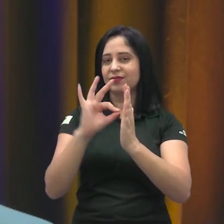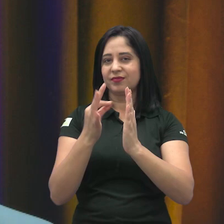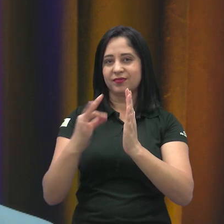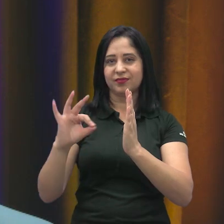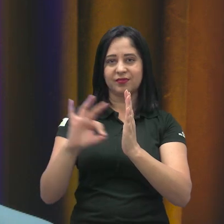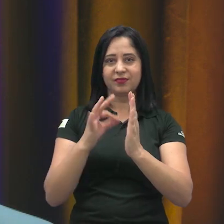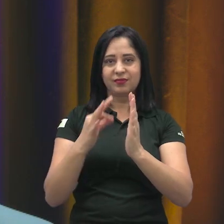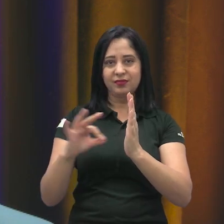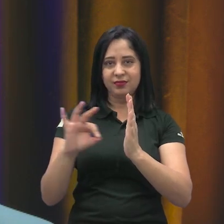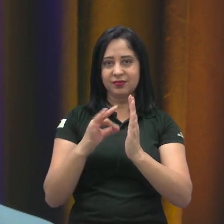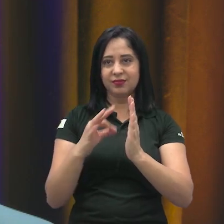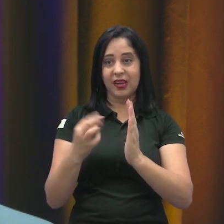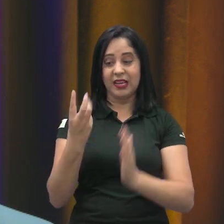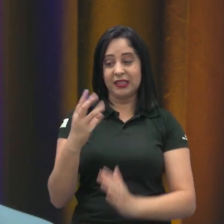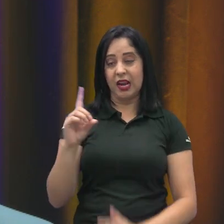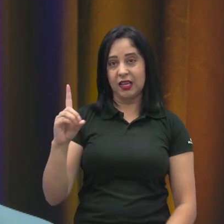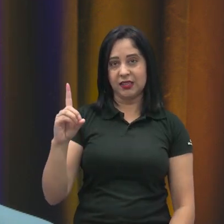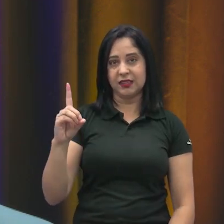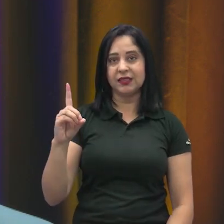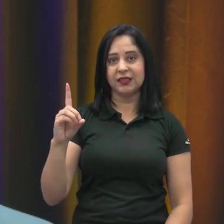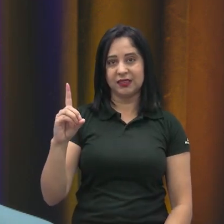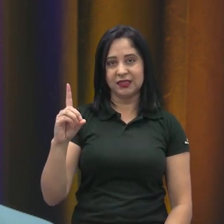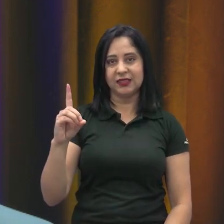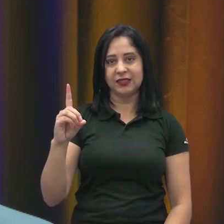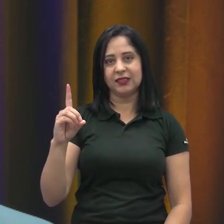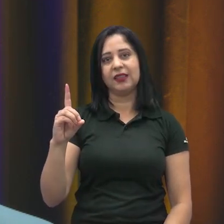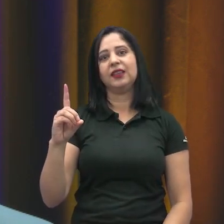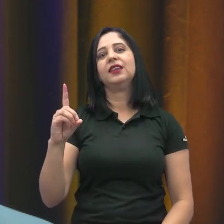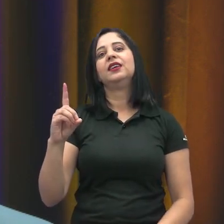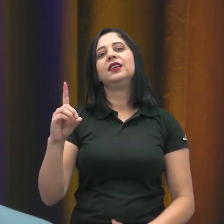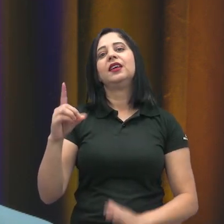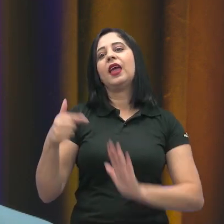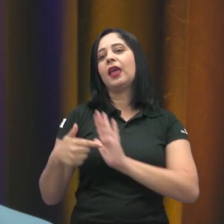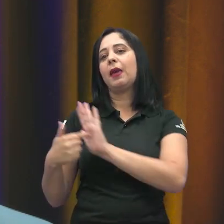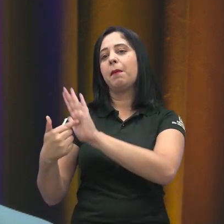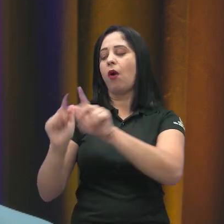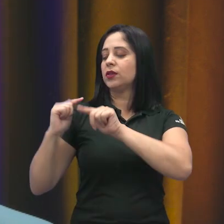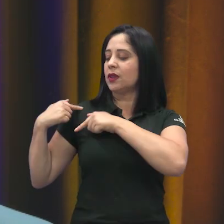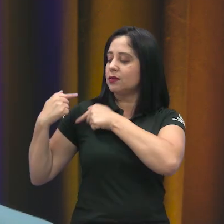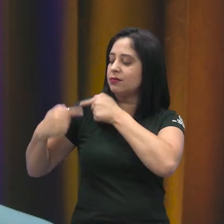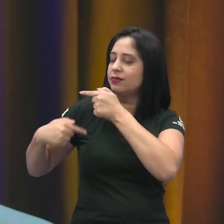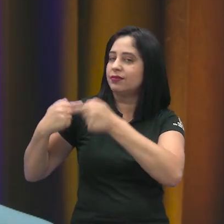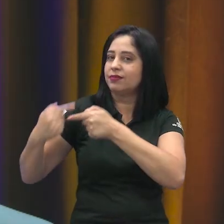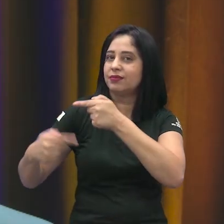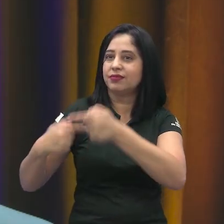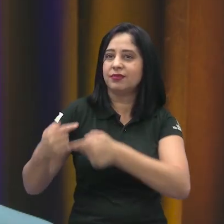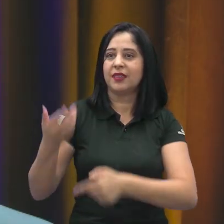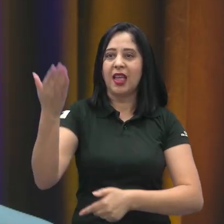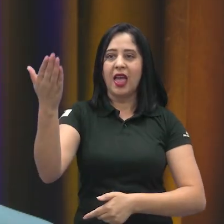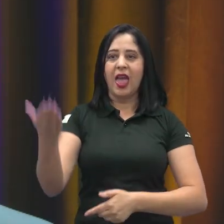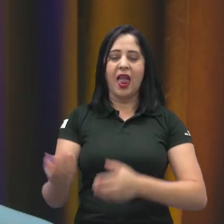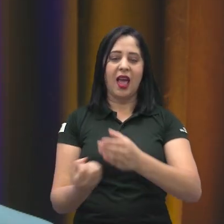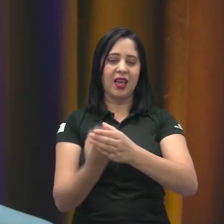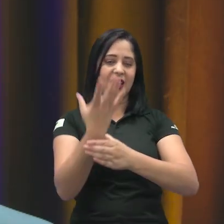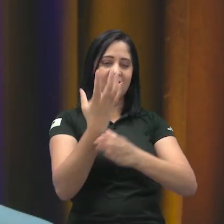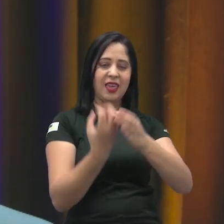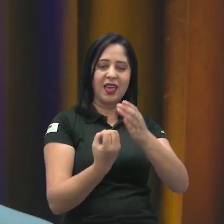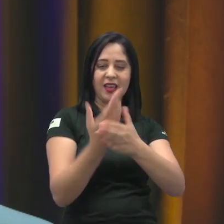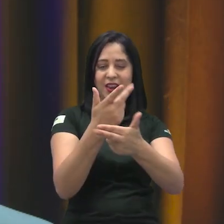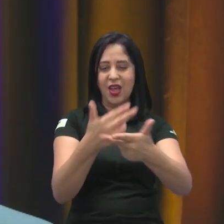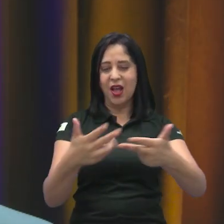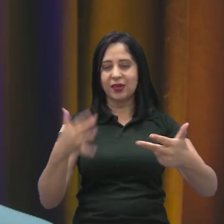tátil, explorando colagens 3D e composições que honram a ancestralidade. Ela encanta com